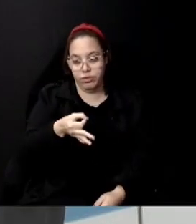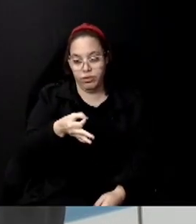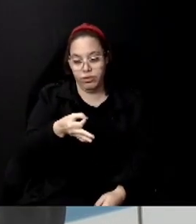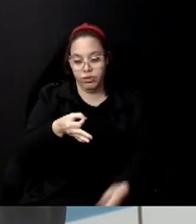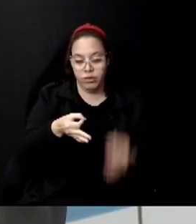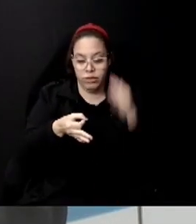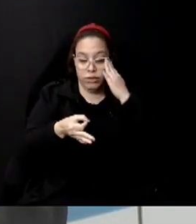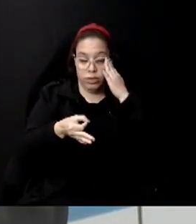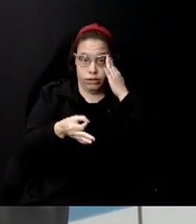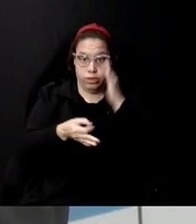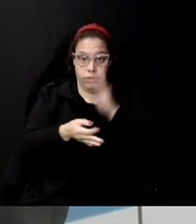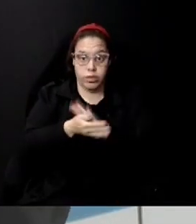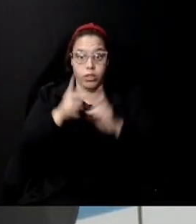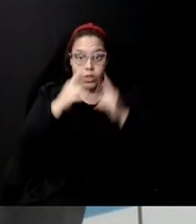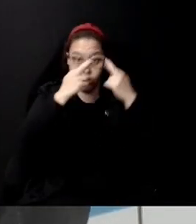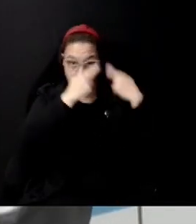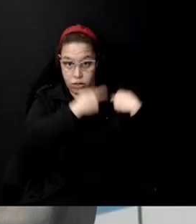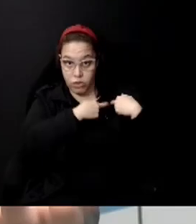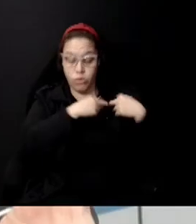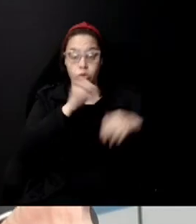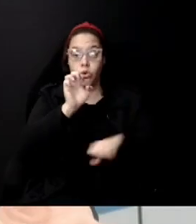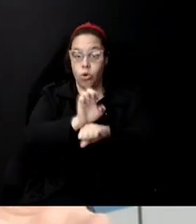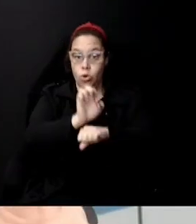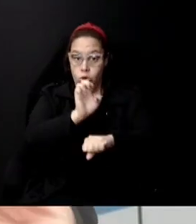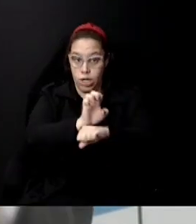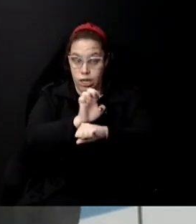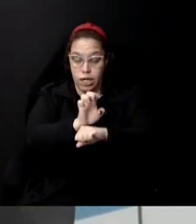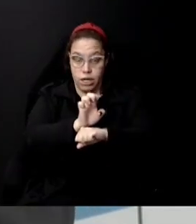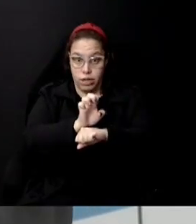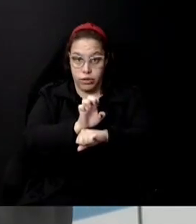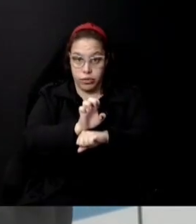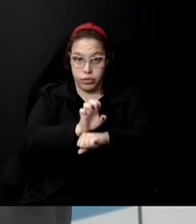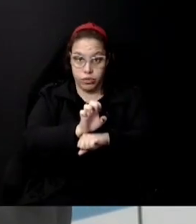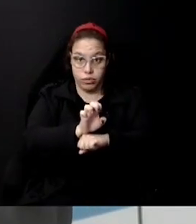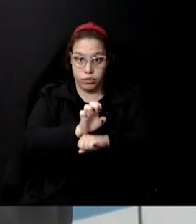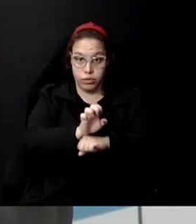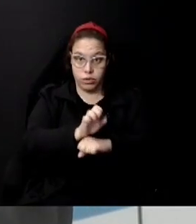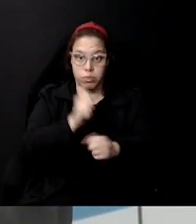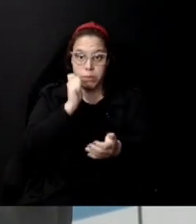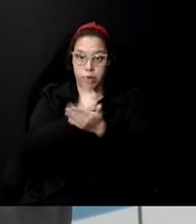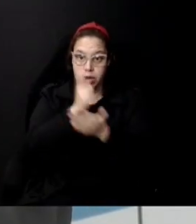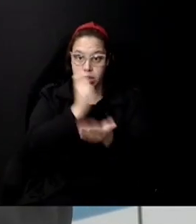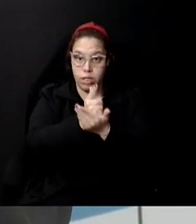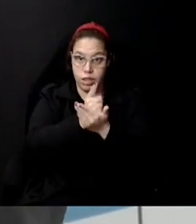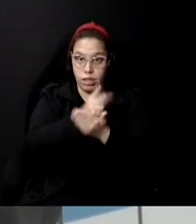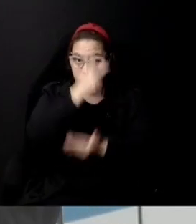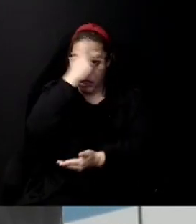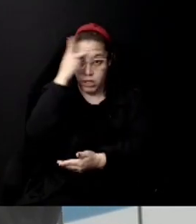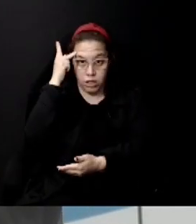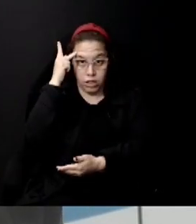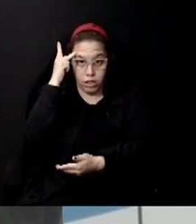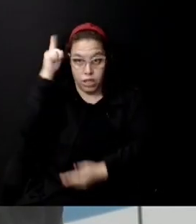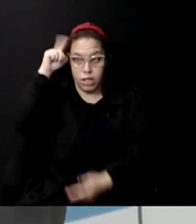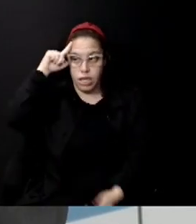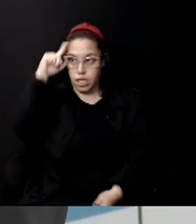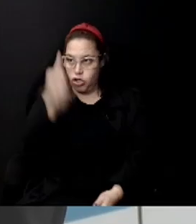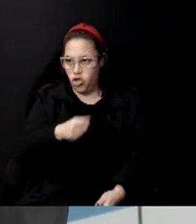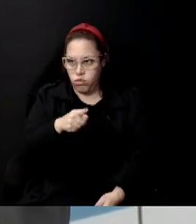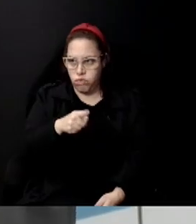cabe-se responsabilização do Estado para indenização e responsabilização das pessoas que tomaram a decisão no campo